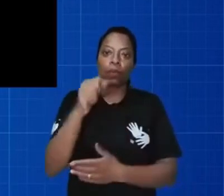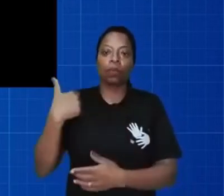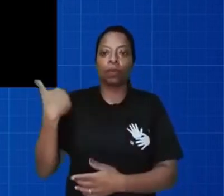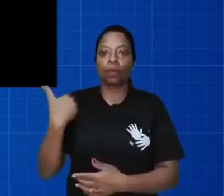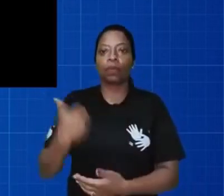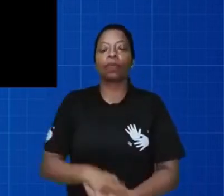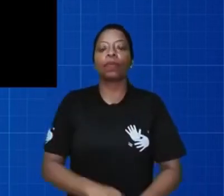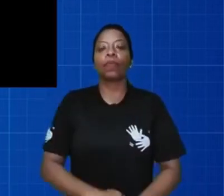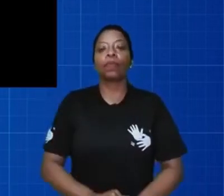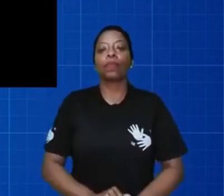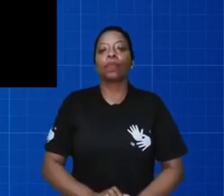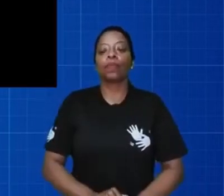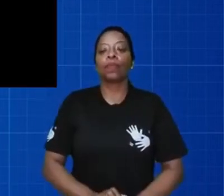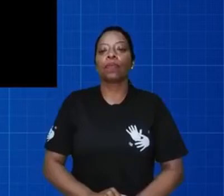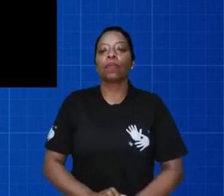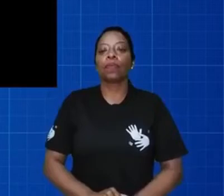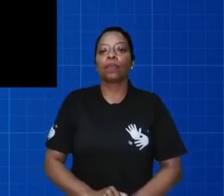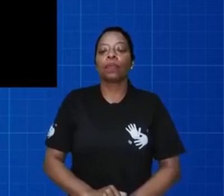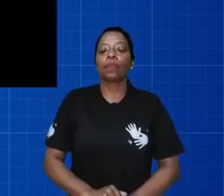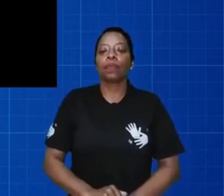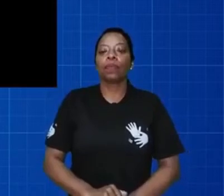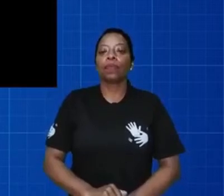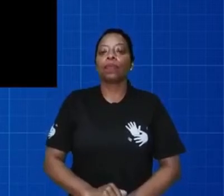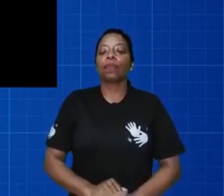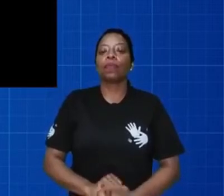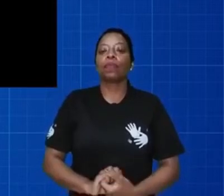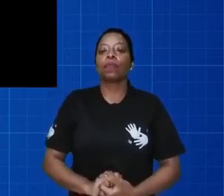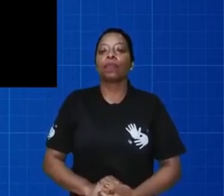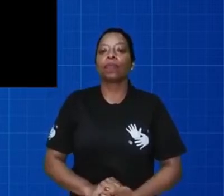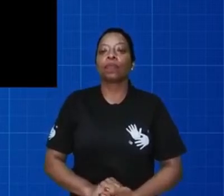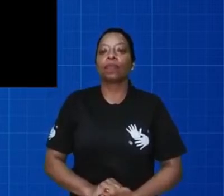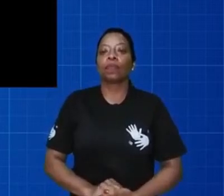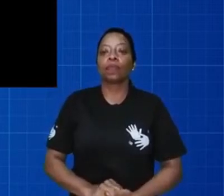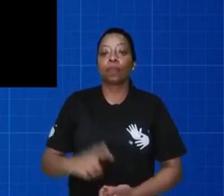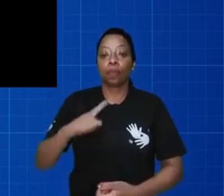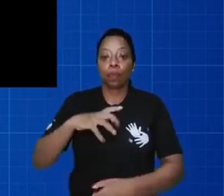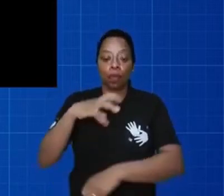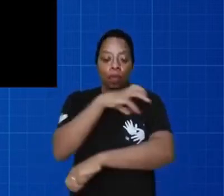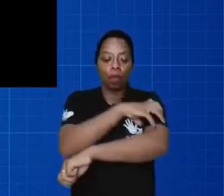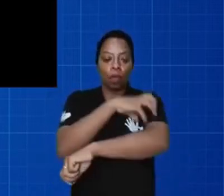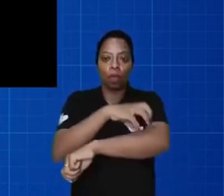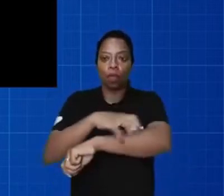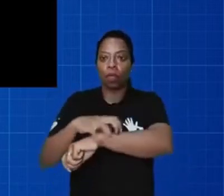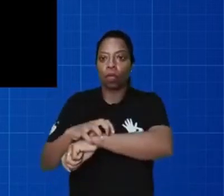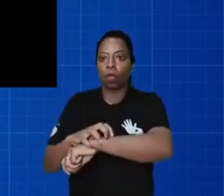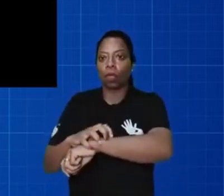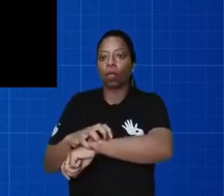Temos a rubéola, também é um vírus. É transmitida por gotículas, ao tossir e espirrar, causa manchas vermelhas